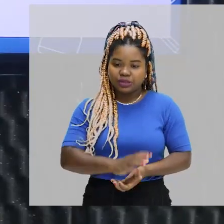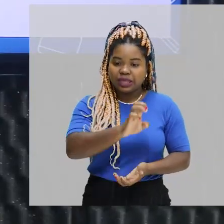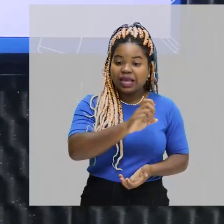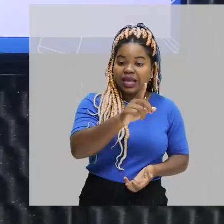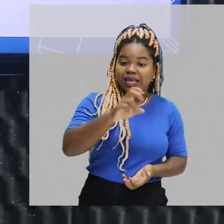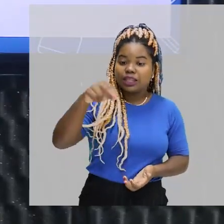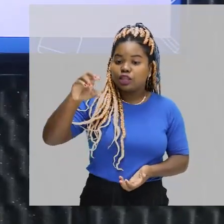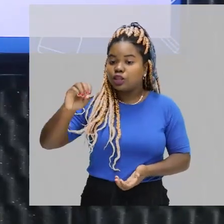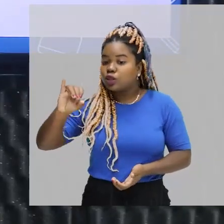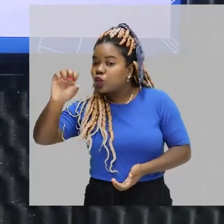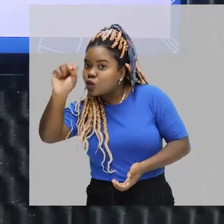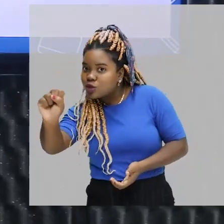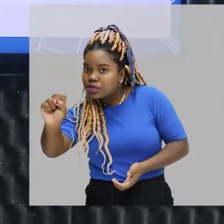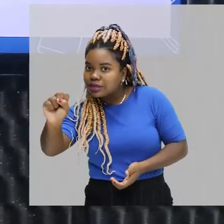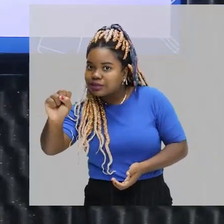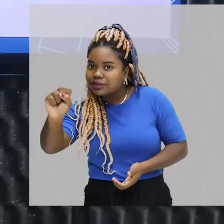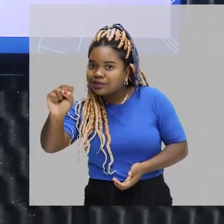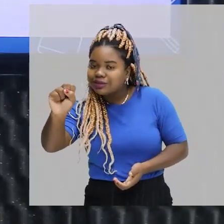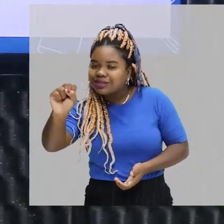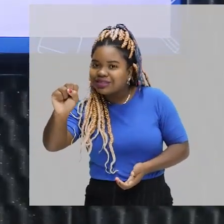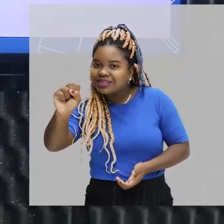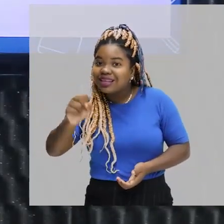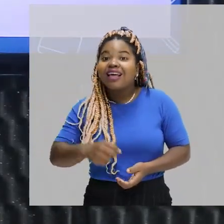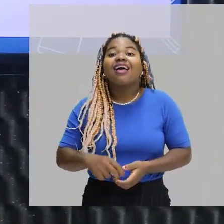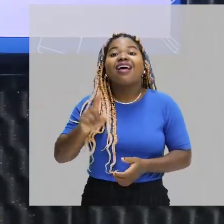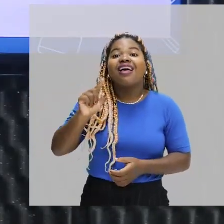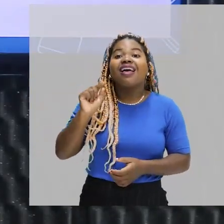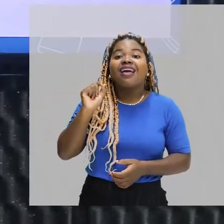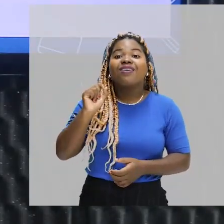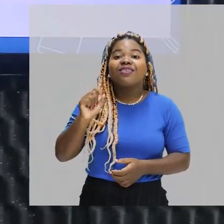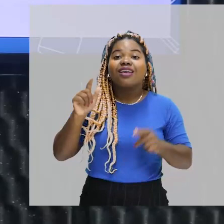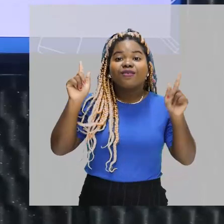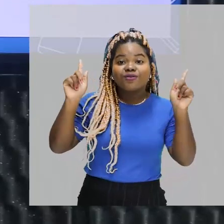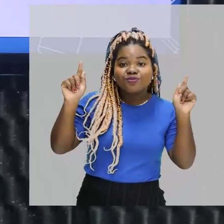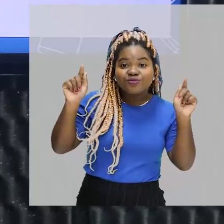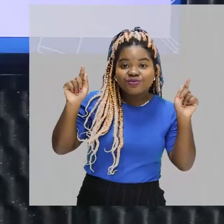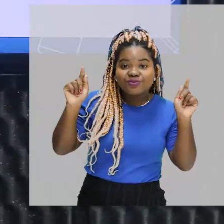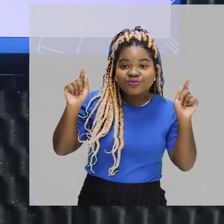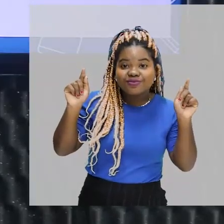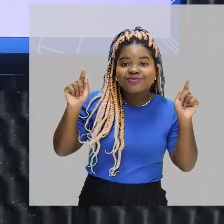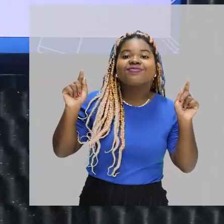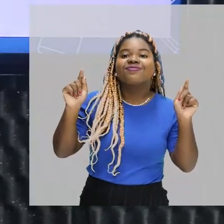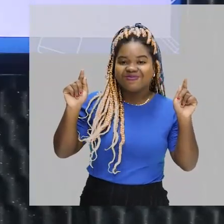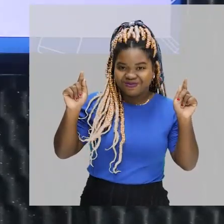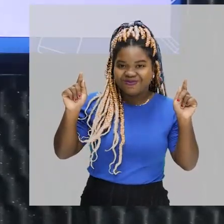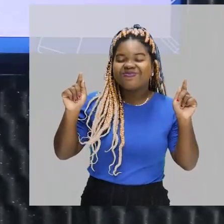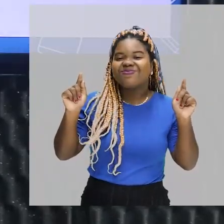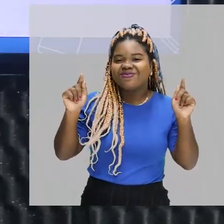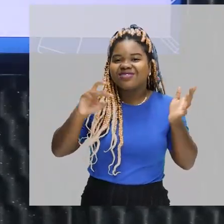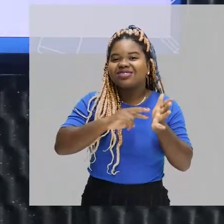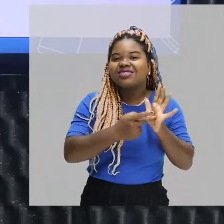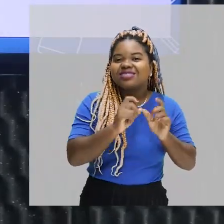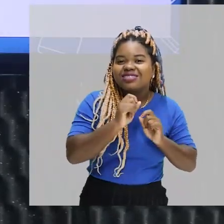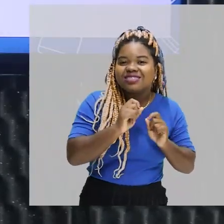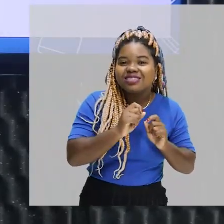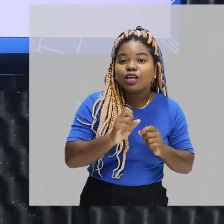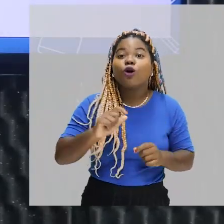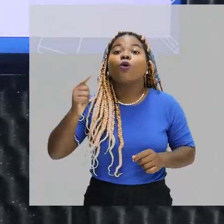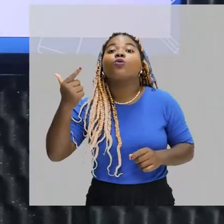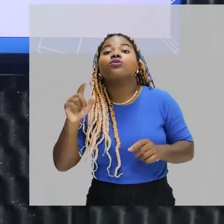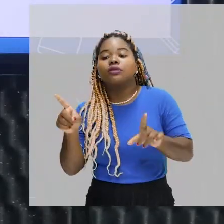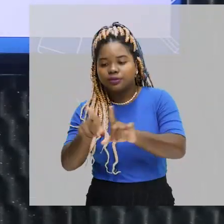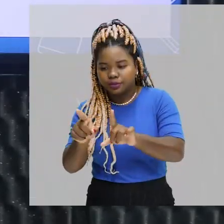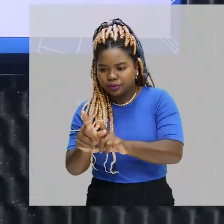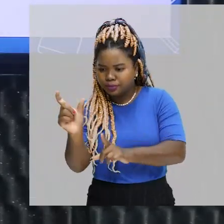nós. É nós é uma expressão, é uma gíria que significa o quê? Olha a outra, tamo